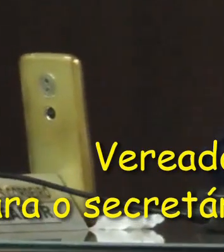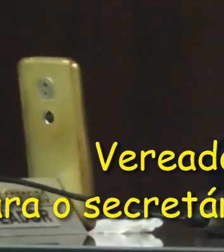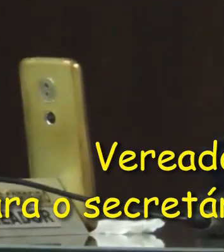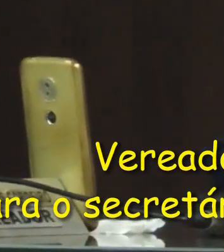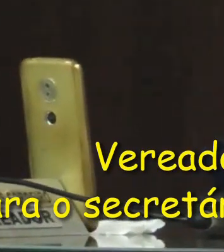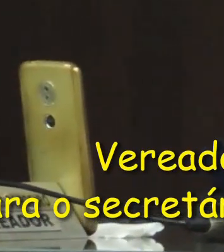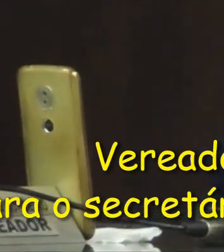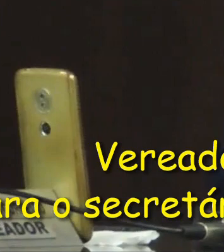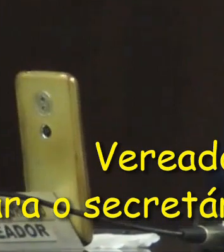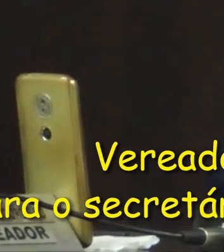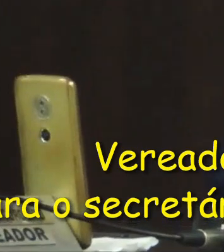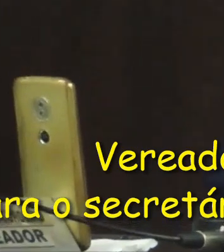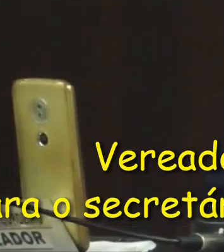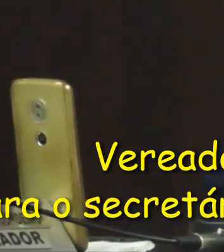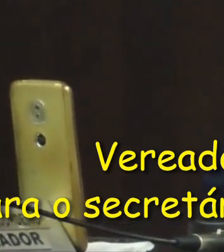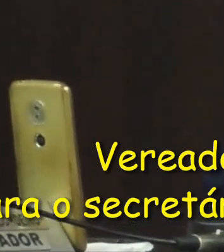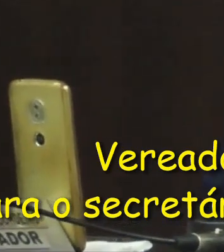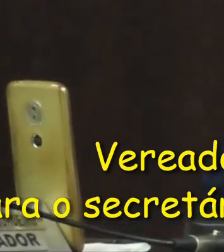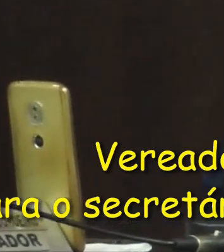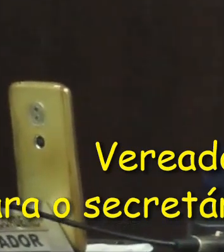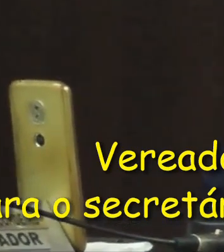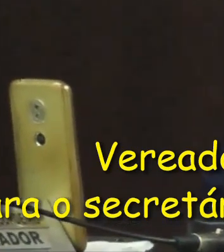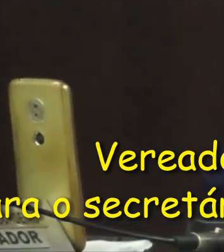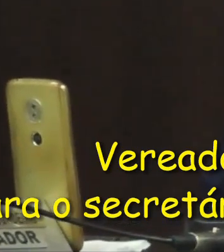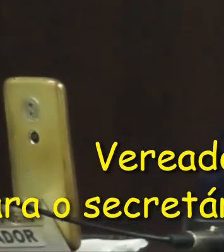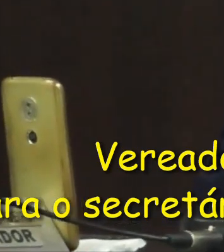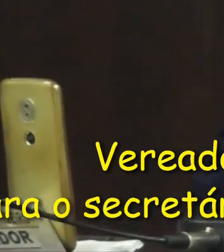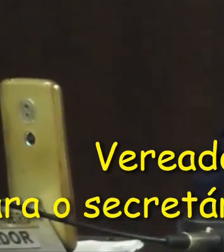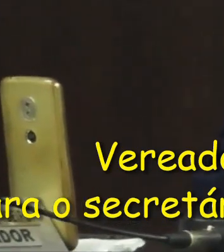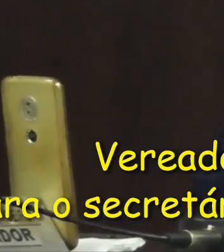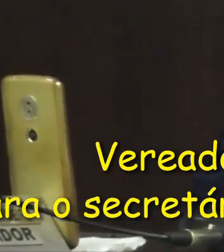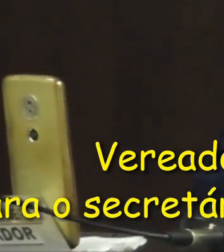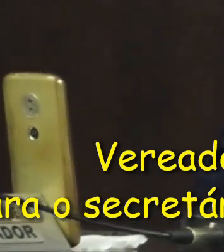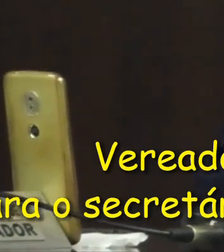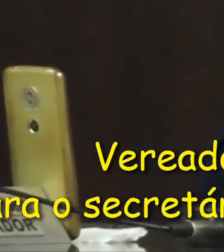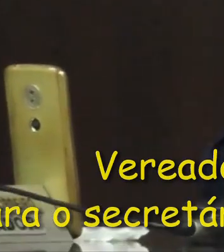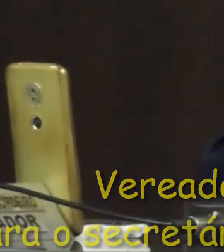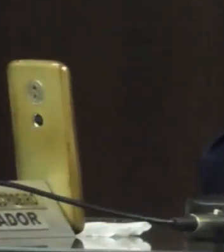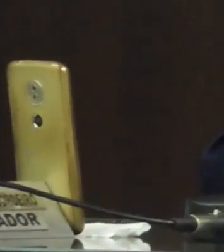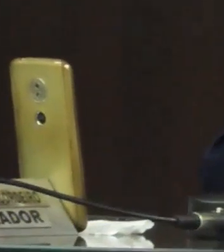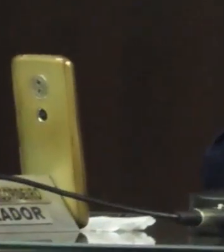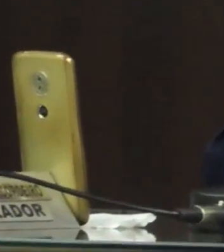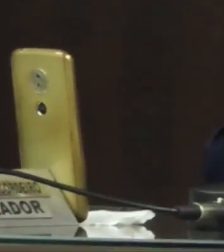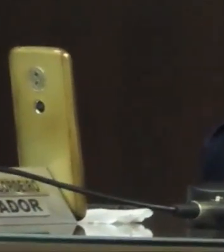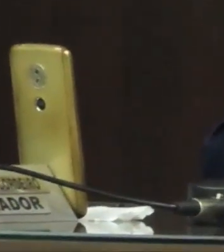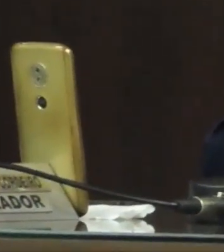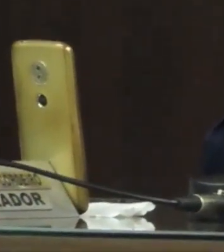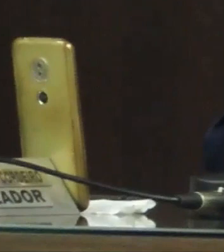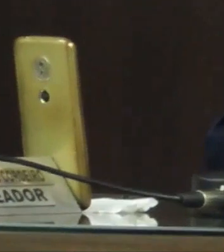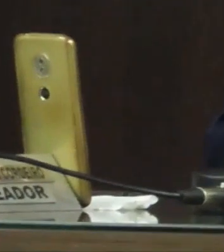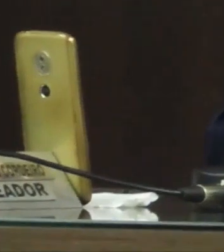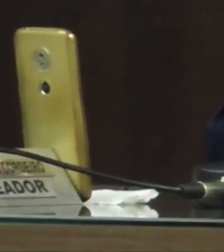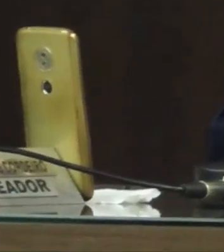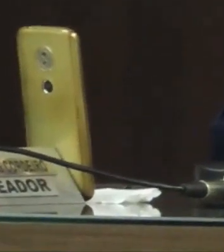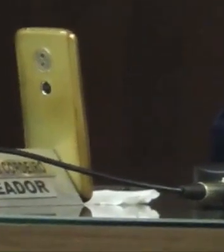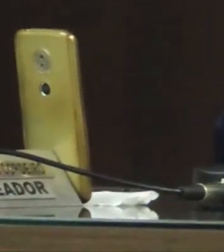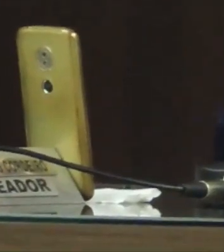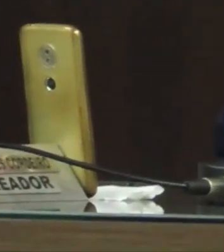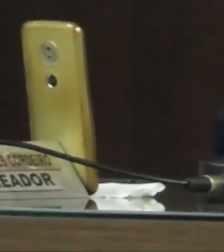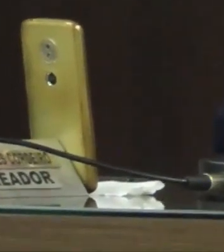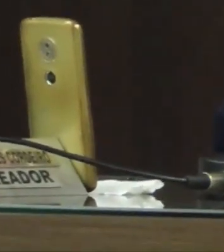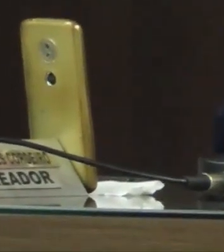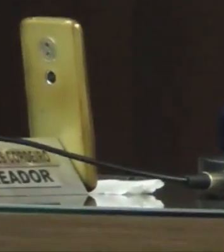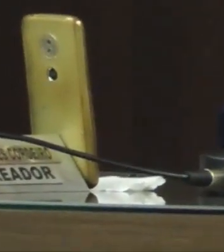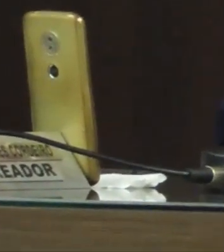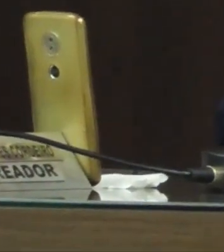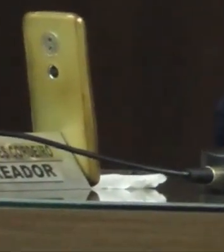peço encarecidamente, repasse esse dinheiro o mais rápido possível, que a necessidade é grande, tanto para o Hospital